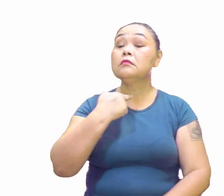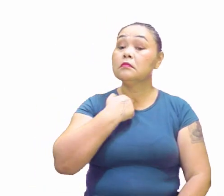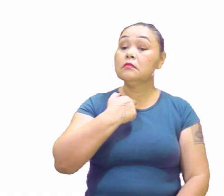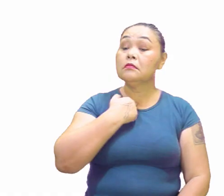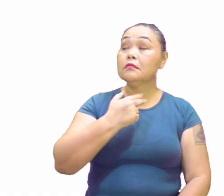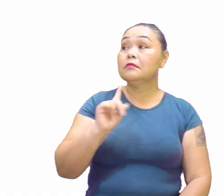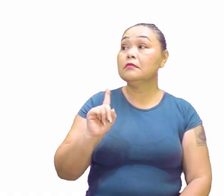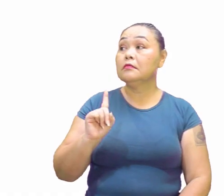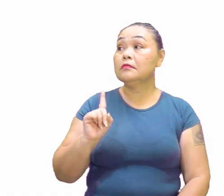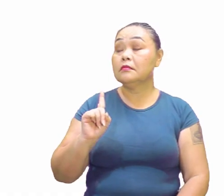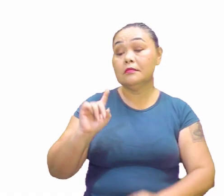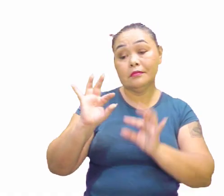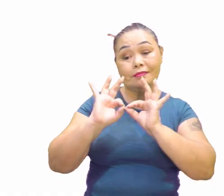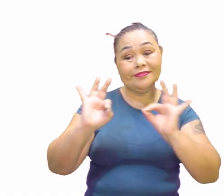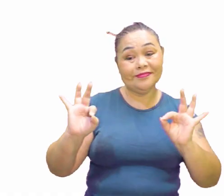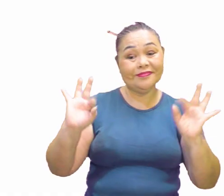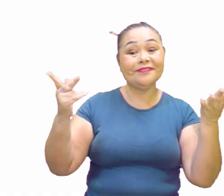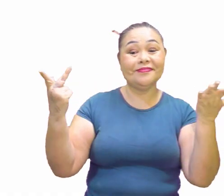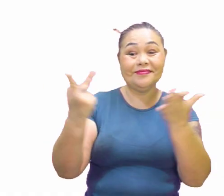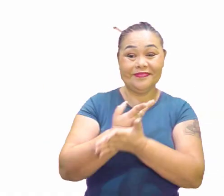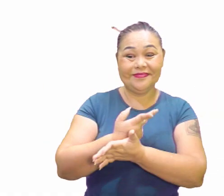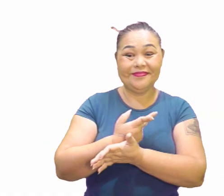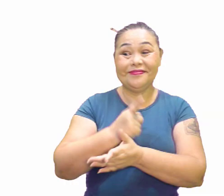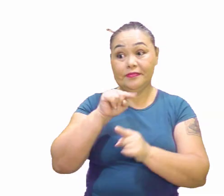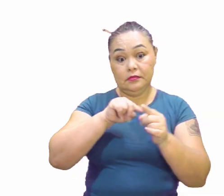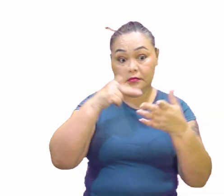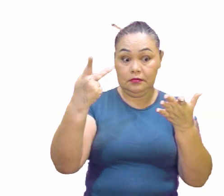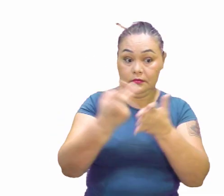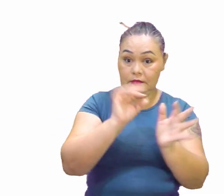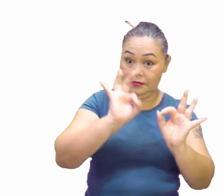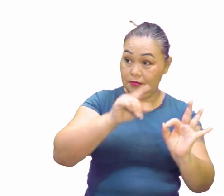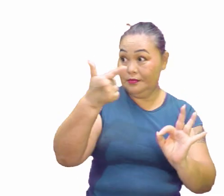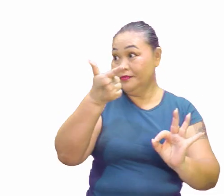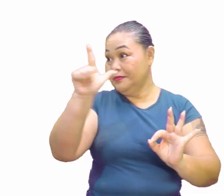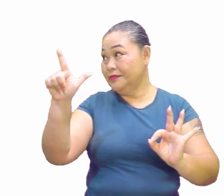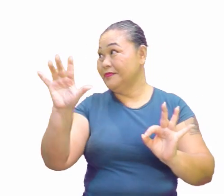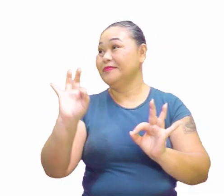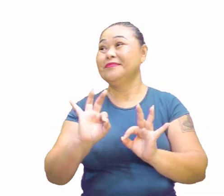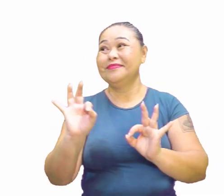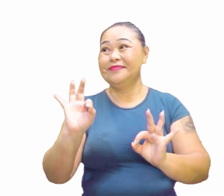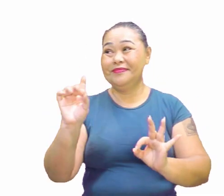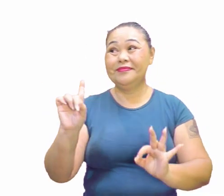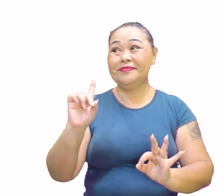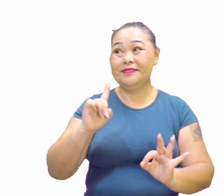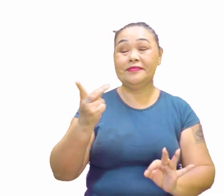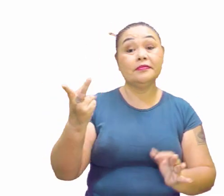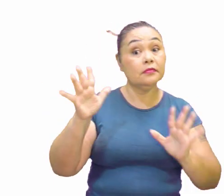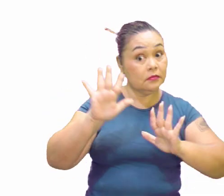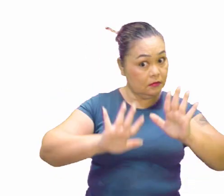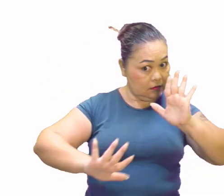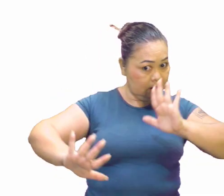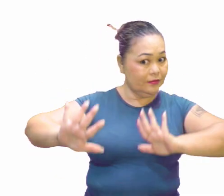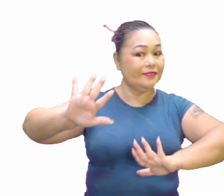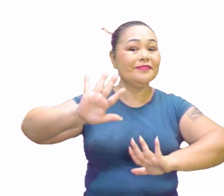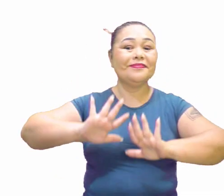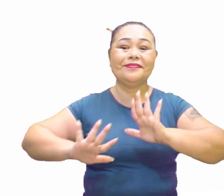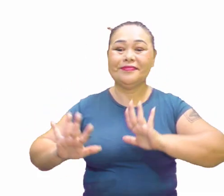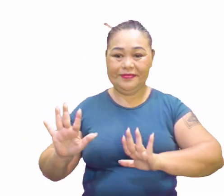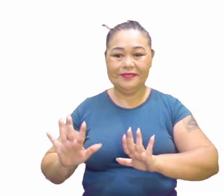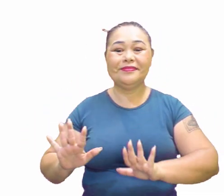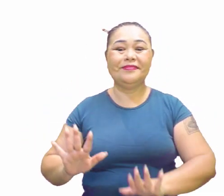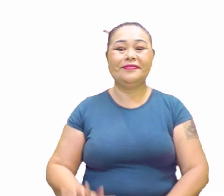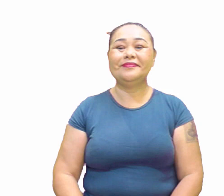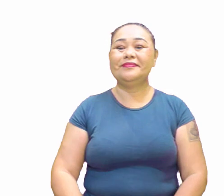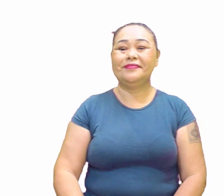empregar a frase errada, falar que é de um autor e é de outro. Exatamente. Tem que ter esse cuidado. Não pode